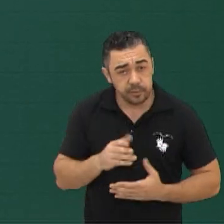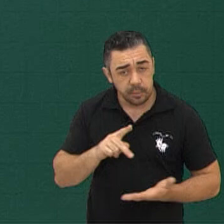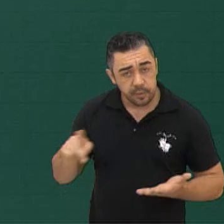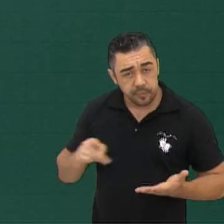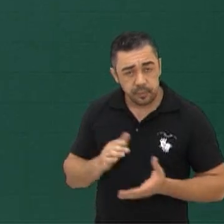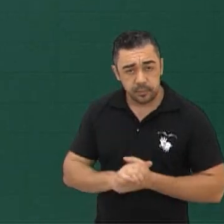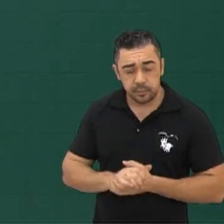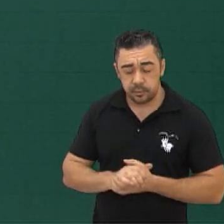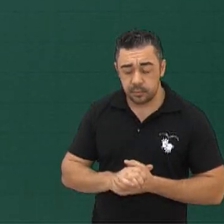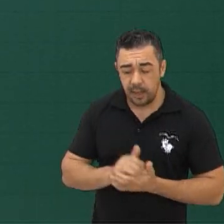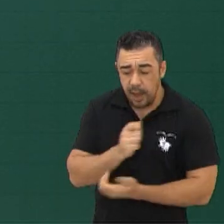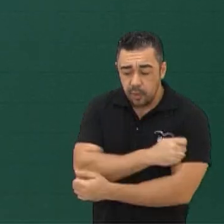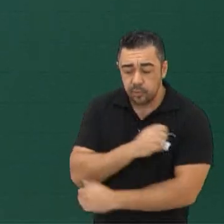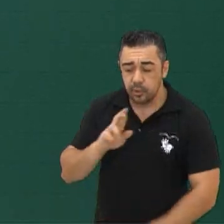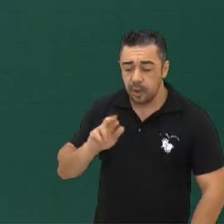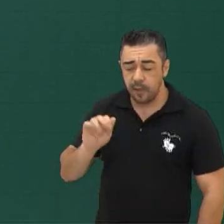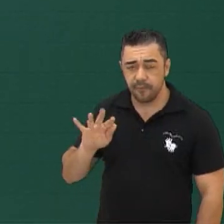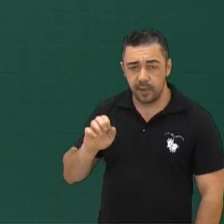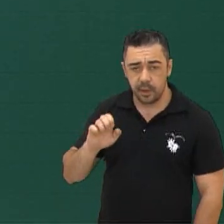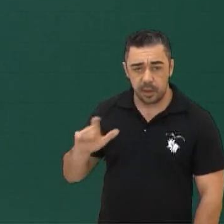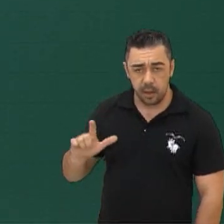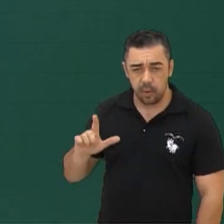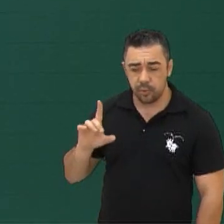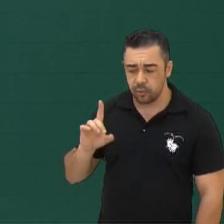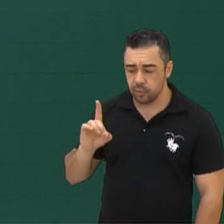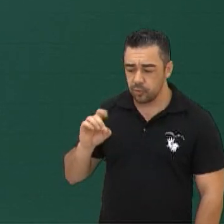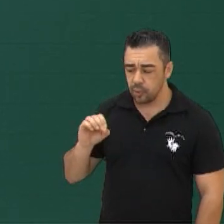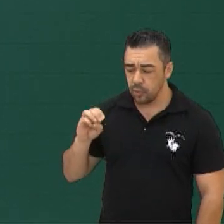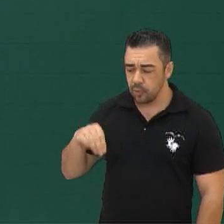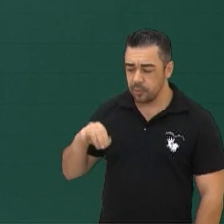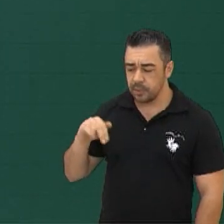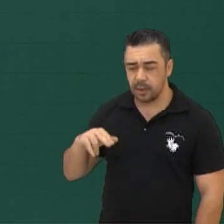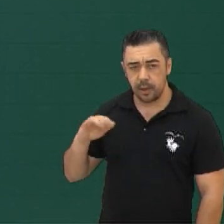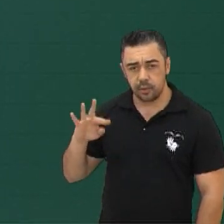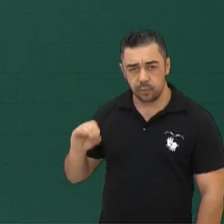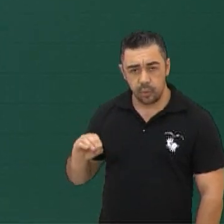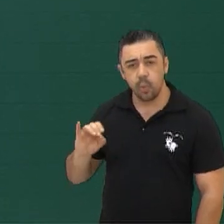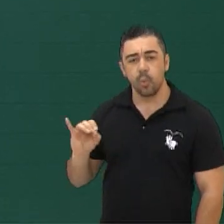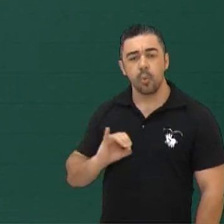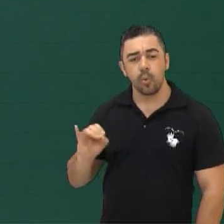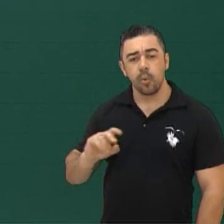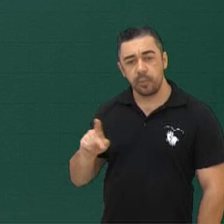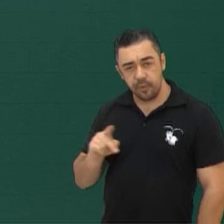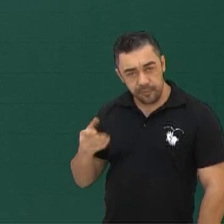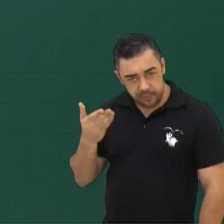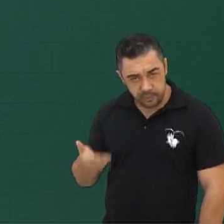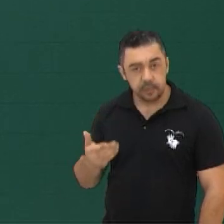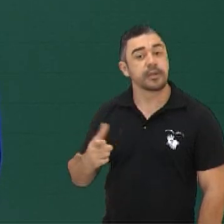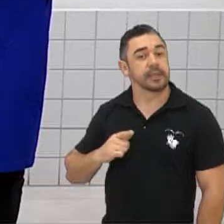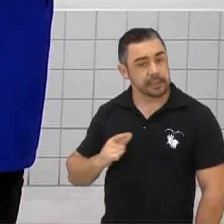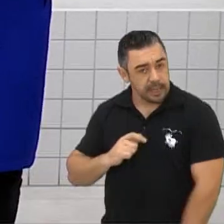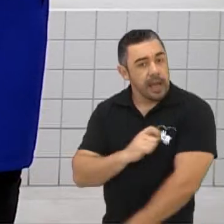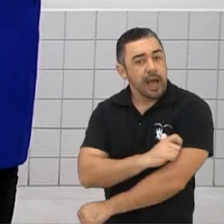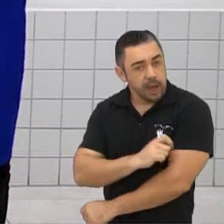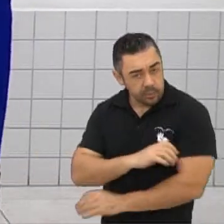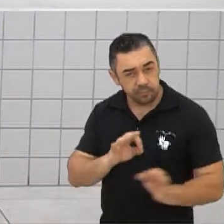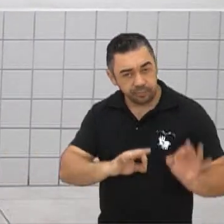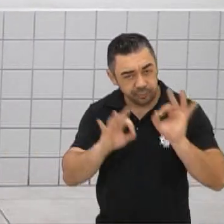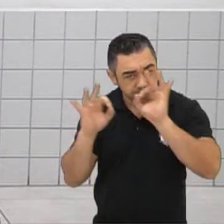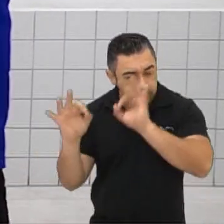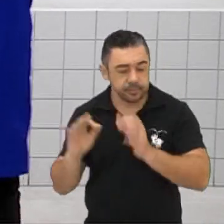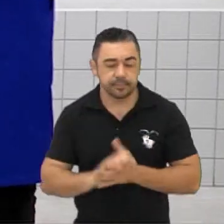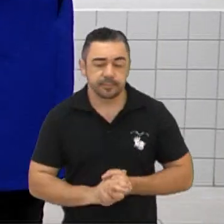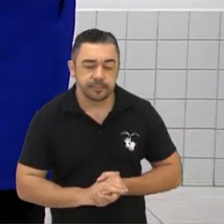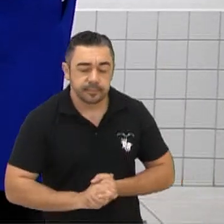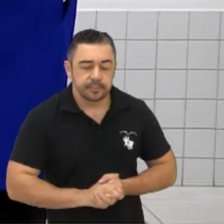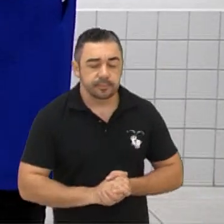Adriano. É o aluno Rafael Dominato. Oi, professor Adriano. Obrigado, Rafael. Olha aí, tem aluno assistindo aí. Continua assistindo.